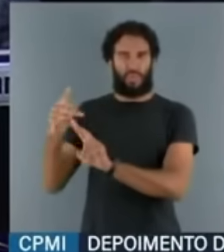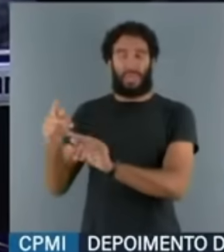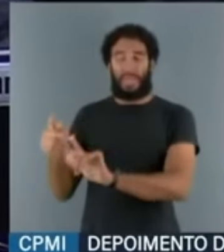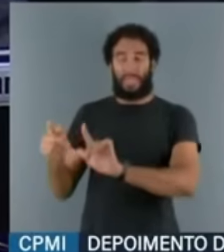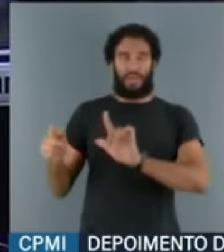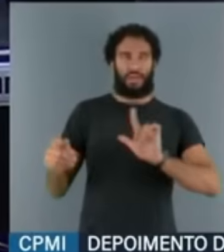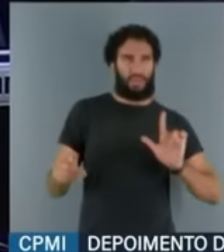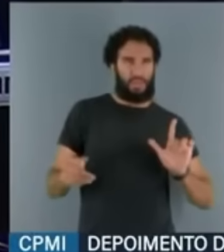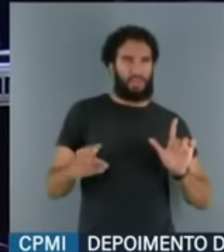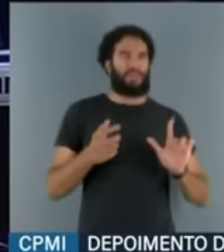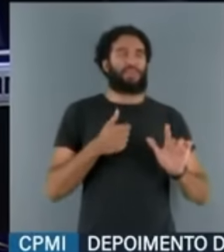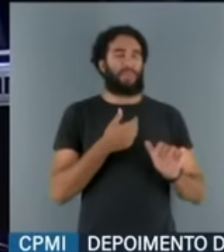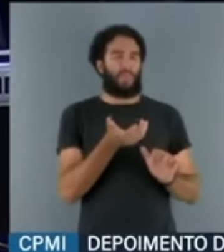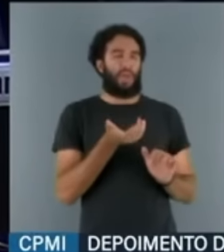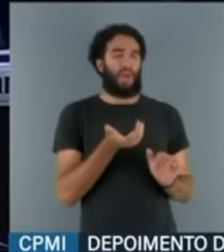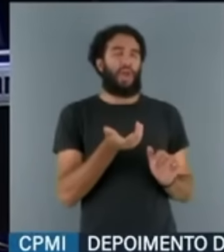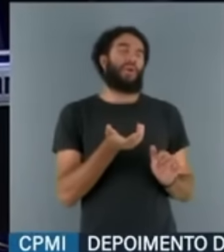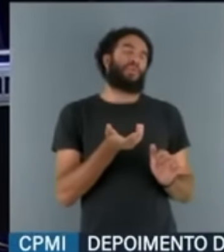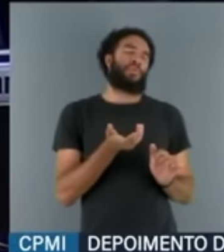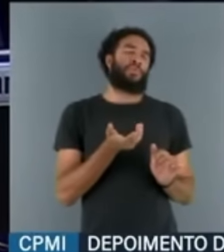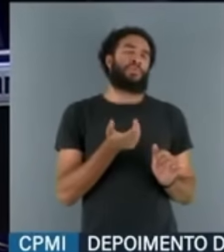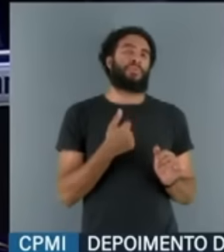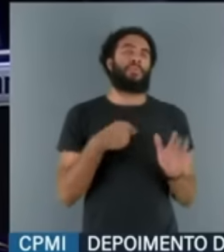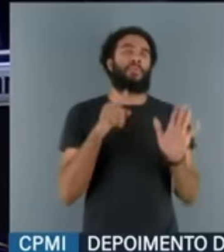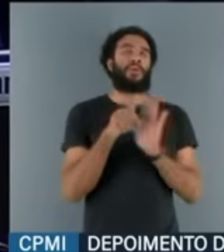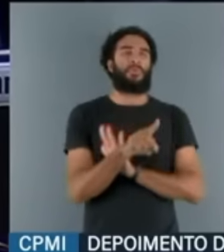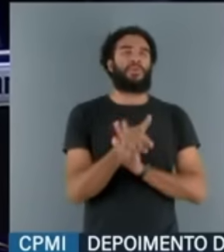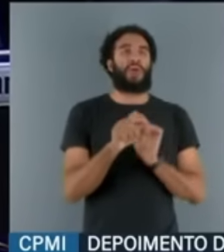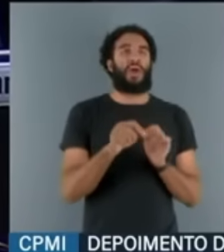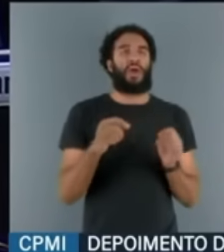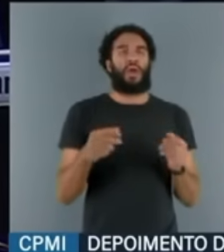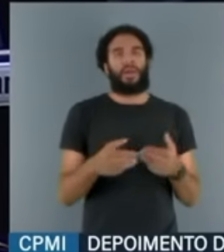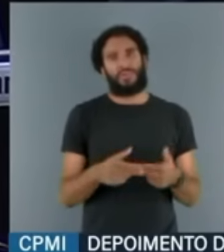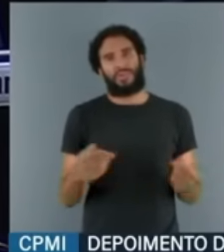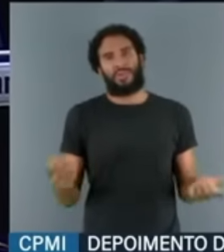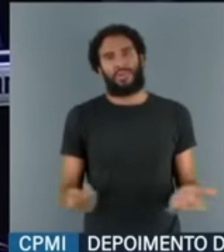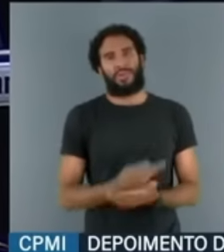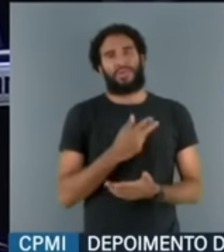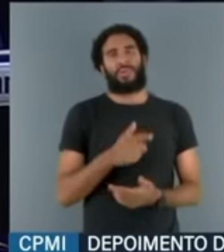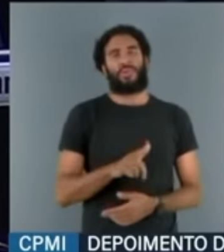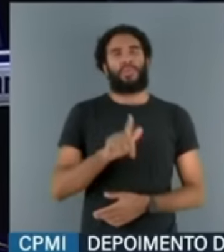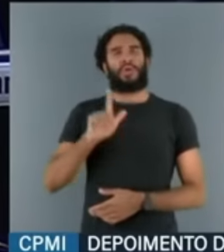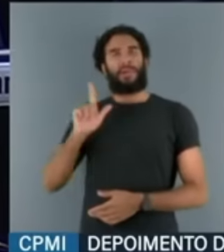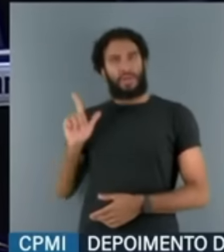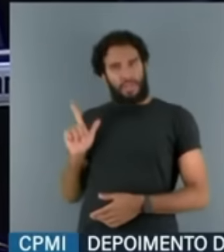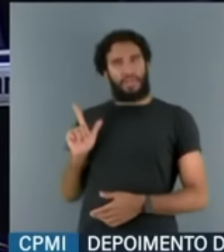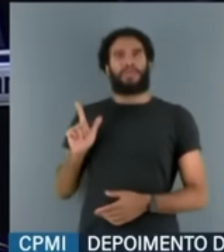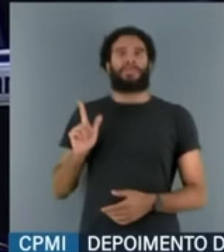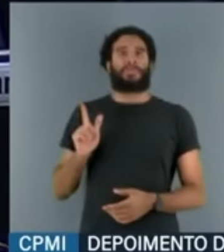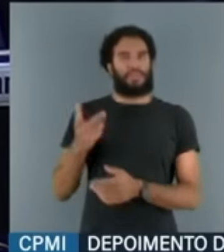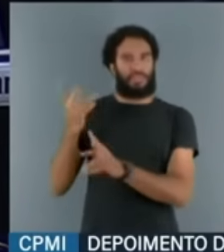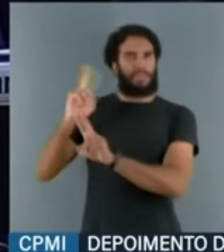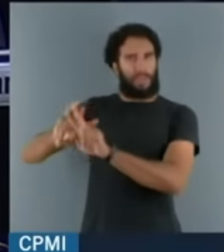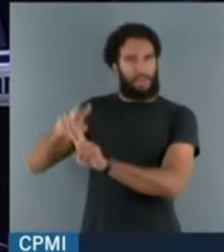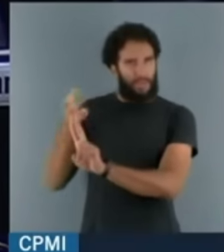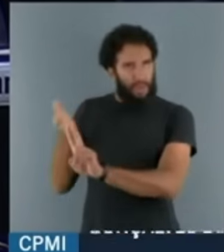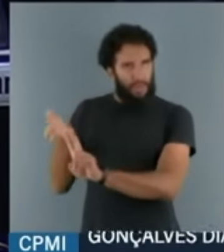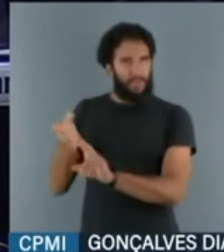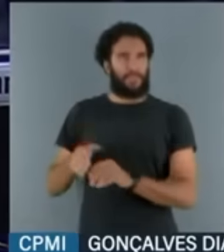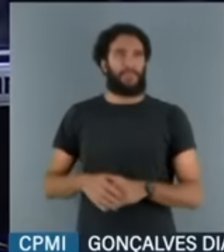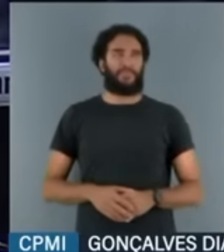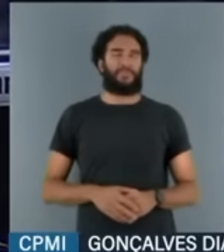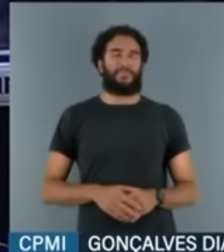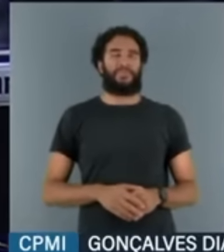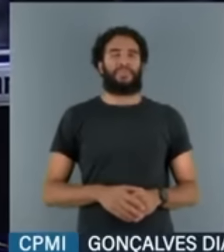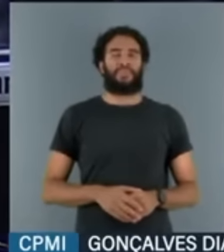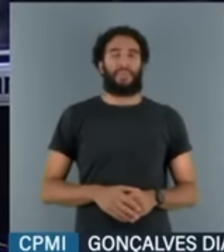um pouquinho com o senhor acerca dos fatos que antecederam, na verdade, a sua prisão. Na denúncia da